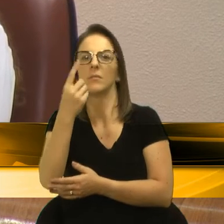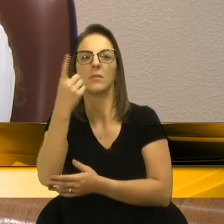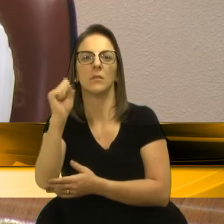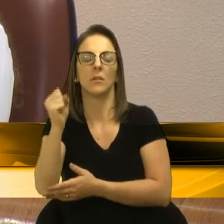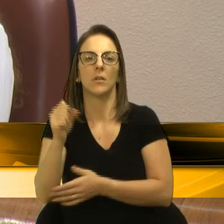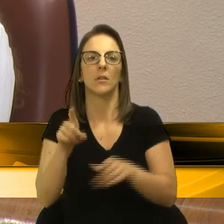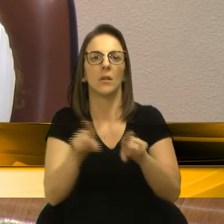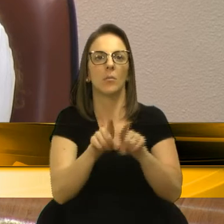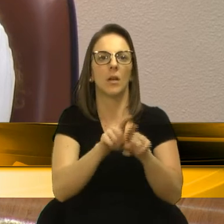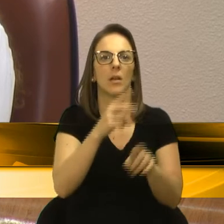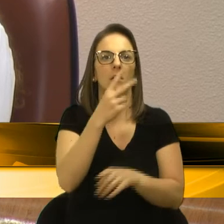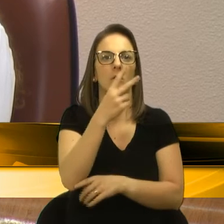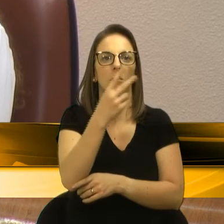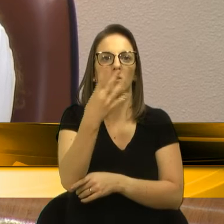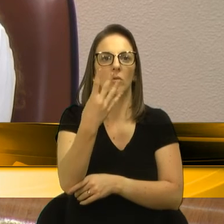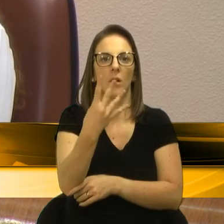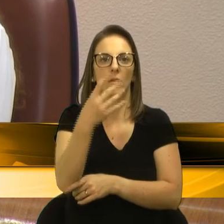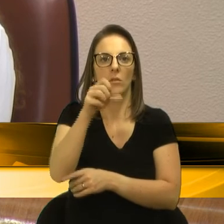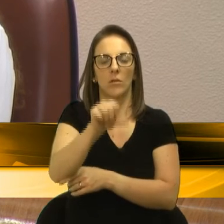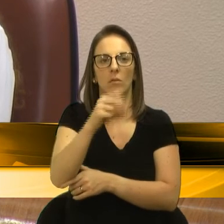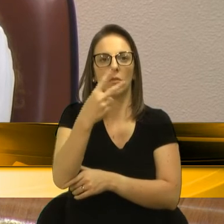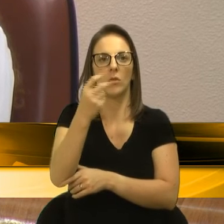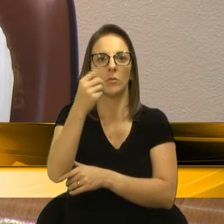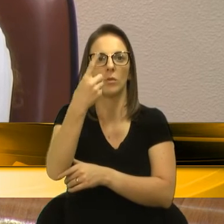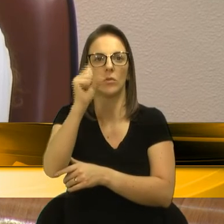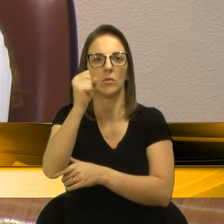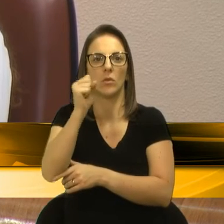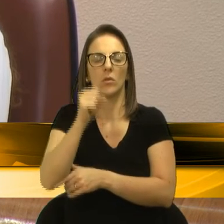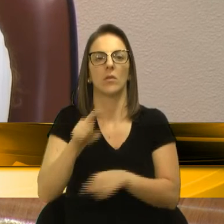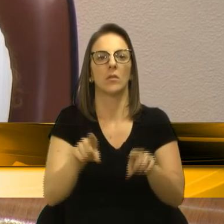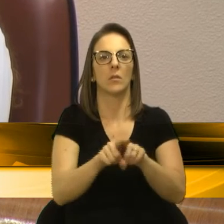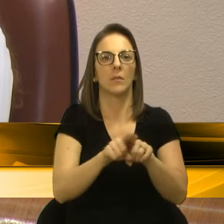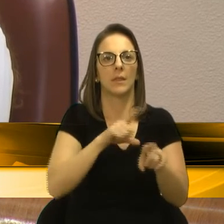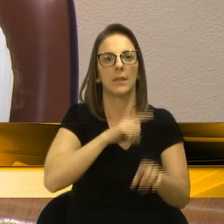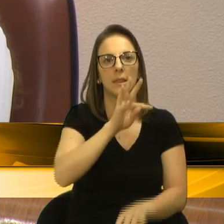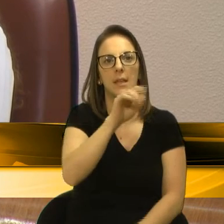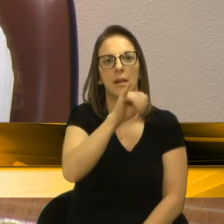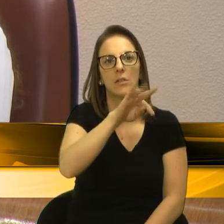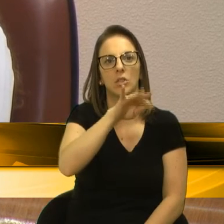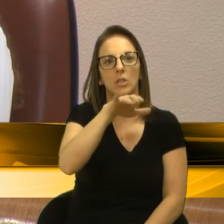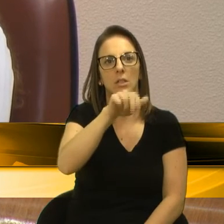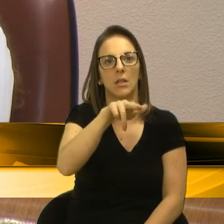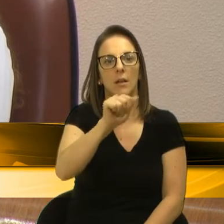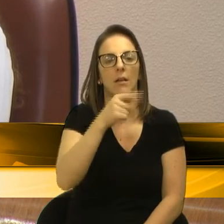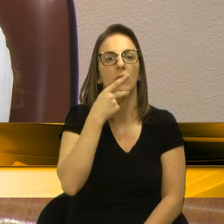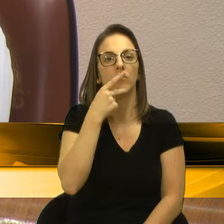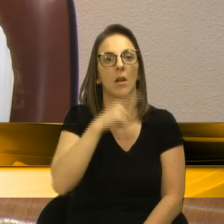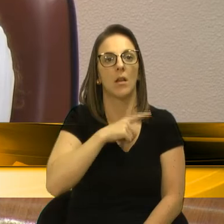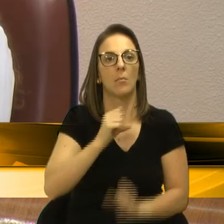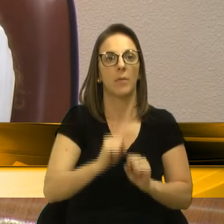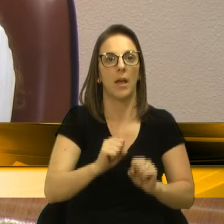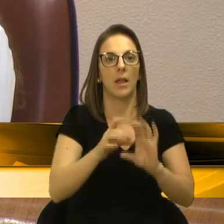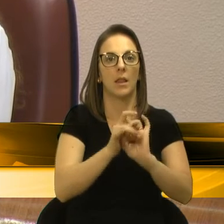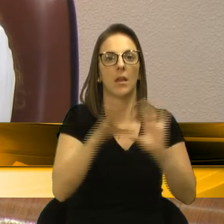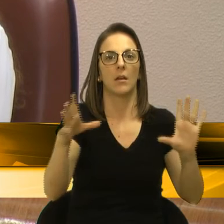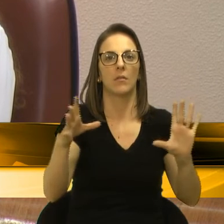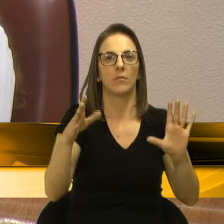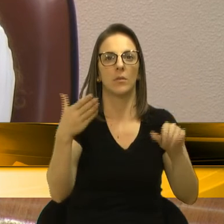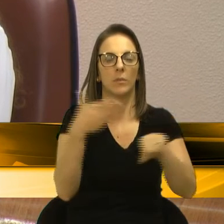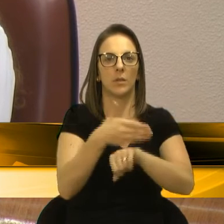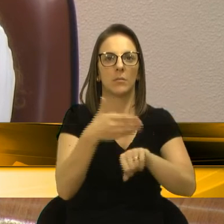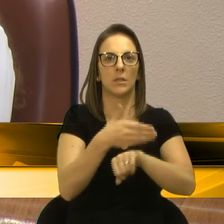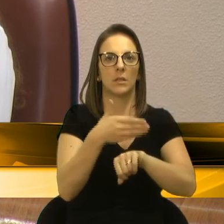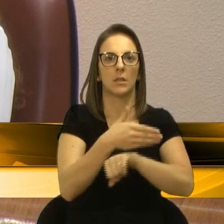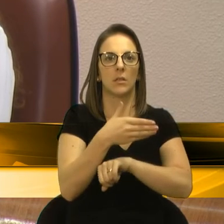249/2018. Luiz Carlos Ferreira Júnior e Tatiana Furlan requerem que seja autorizada sua presença na oitiva das testemunhas,